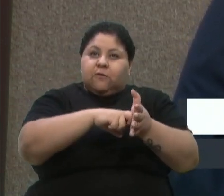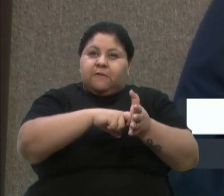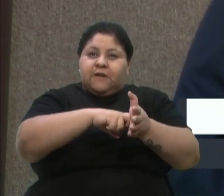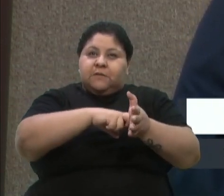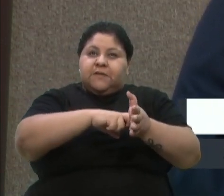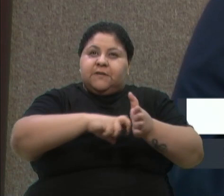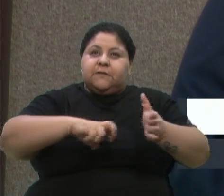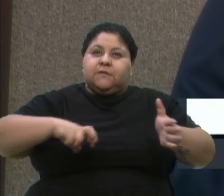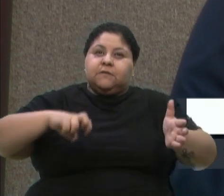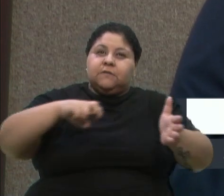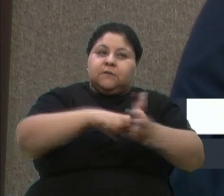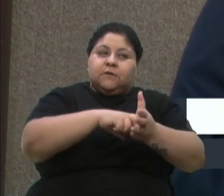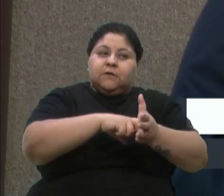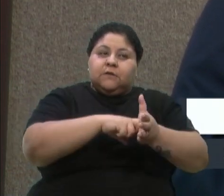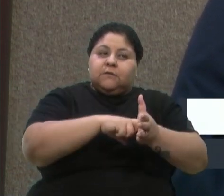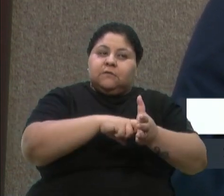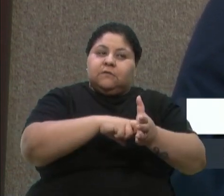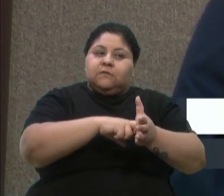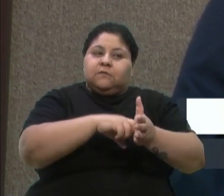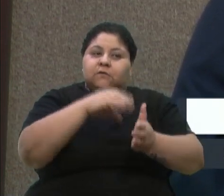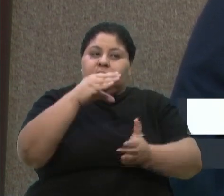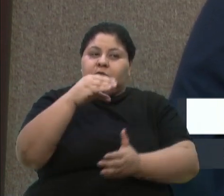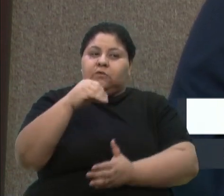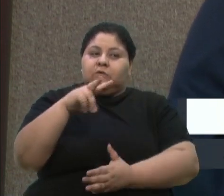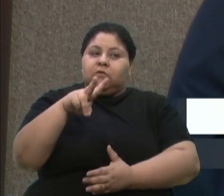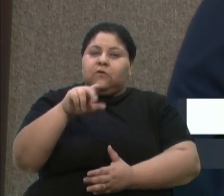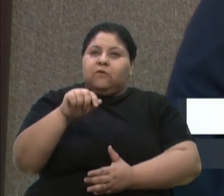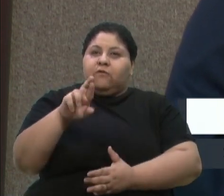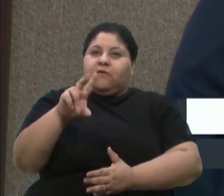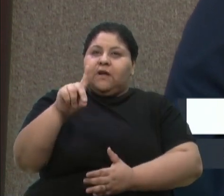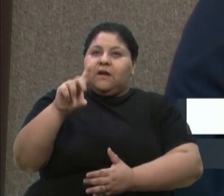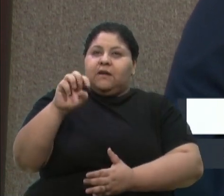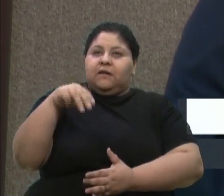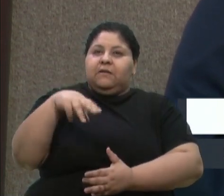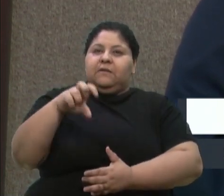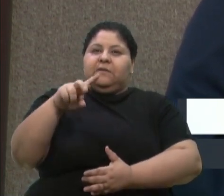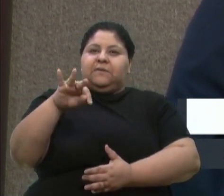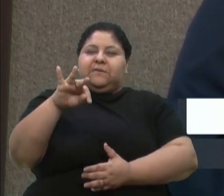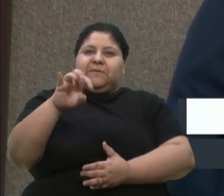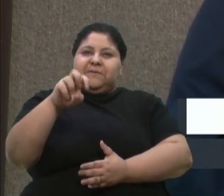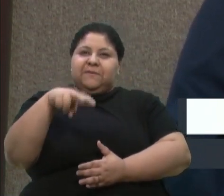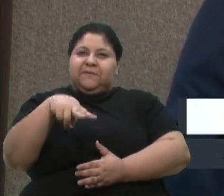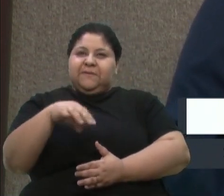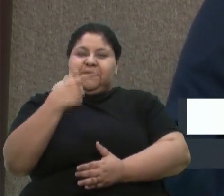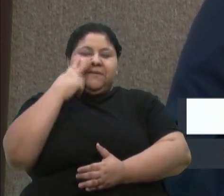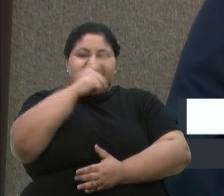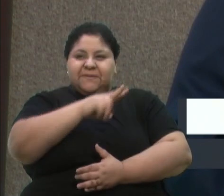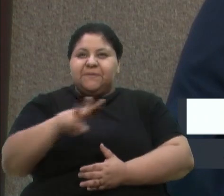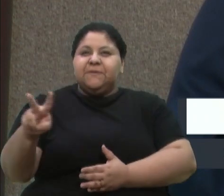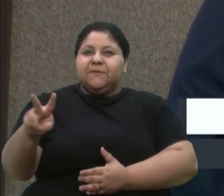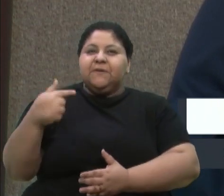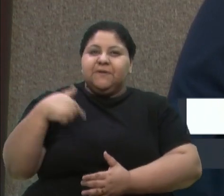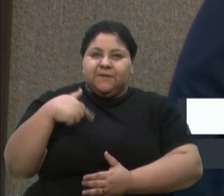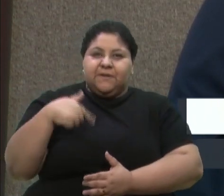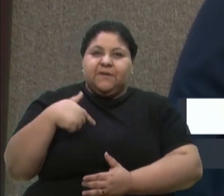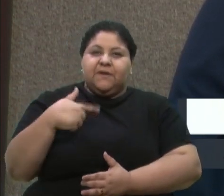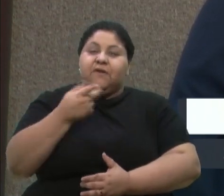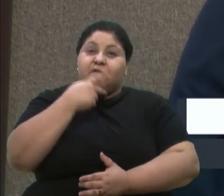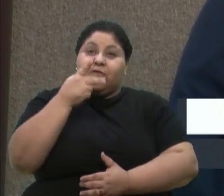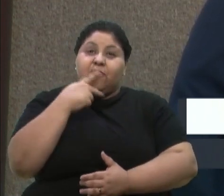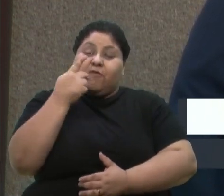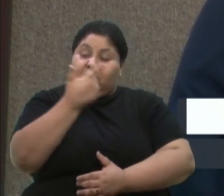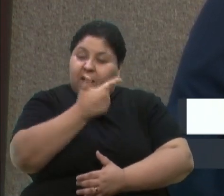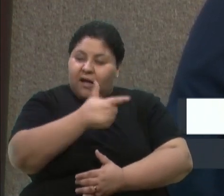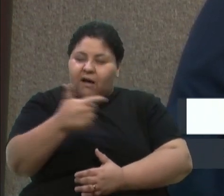uma cena horrível que nós vimos, tentando conter um bandido em fuga. E eu vou transcrever aqui, usar o